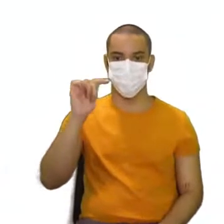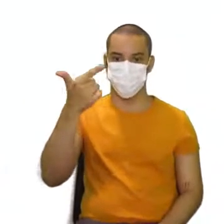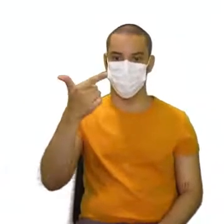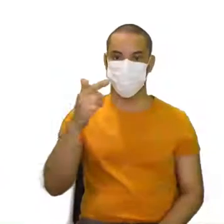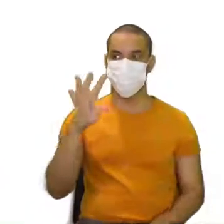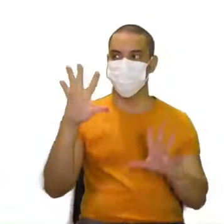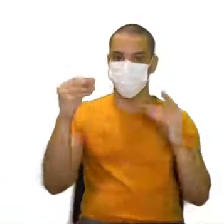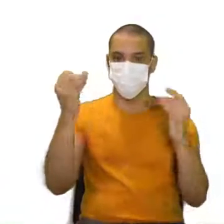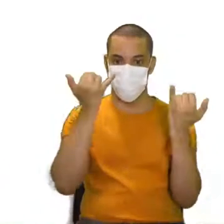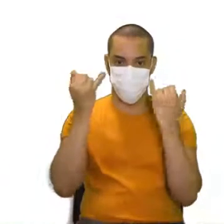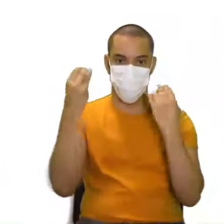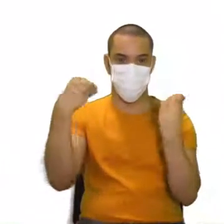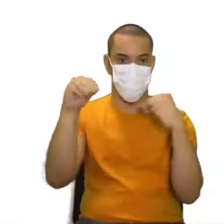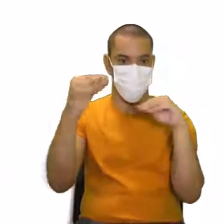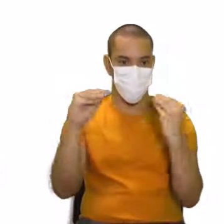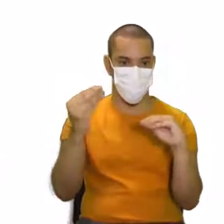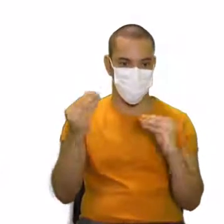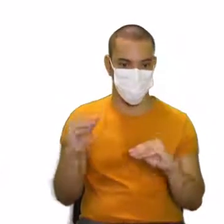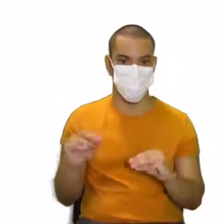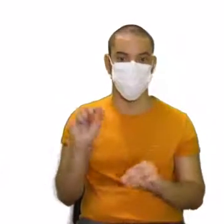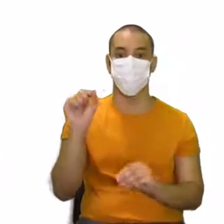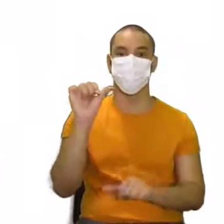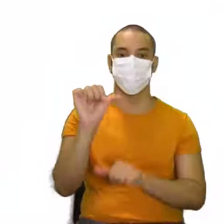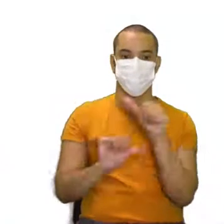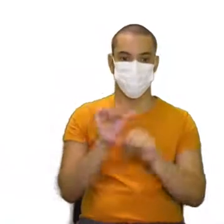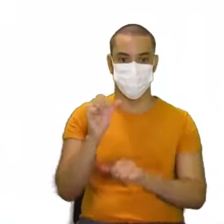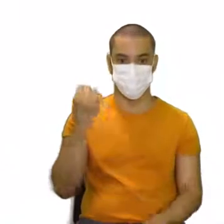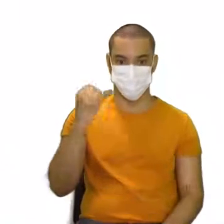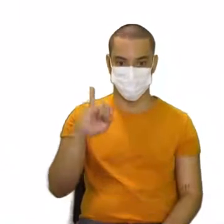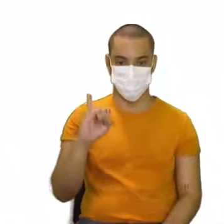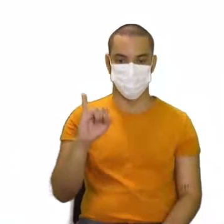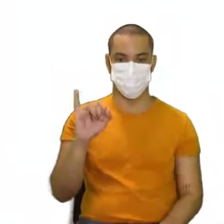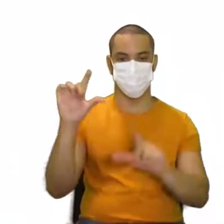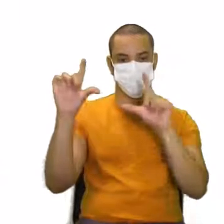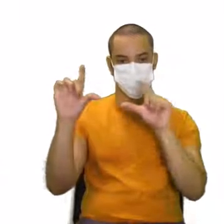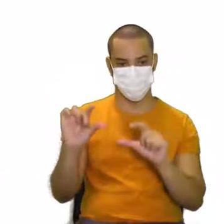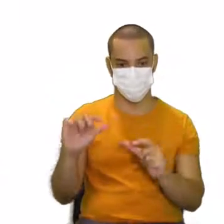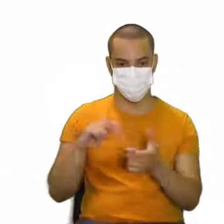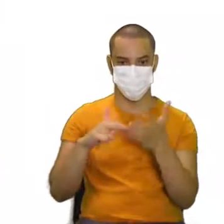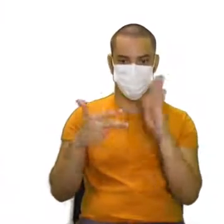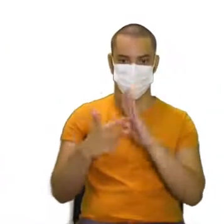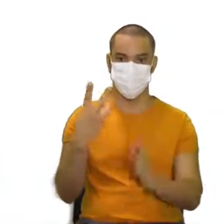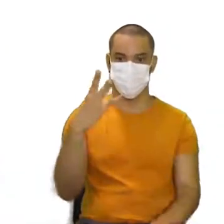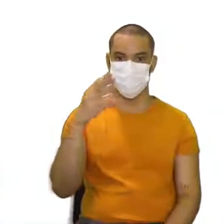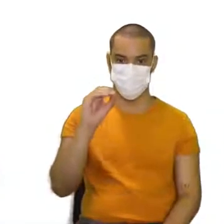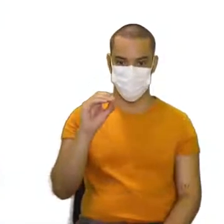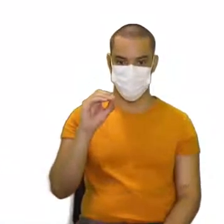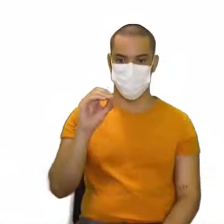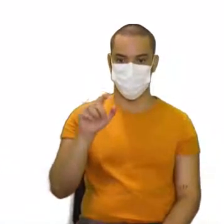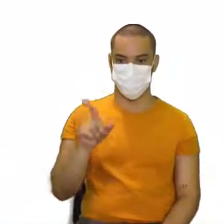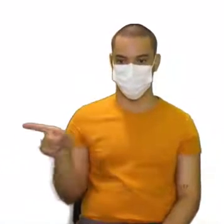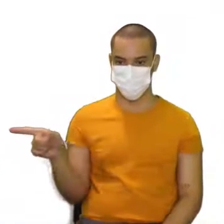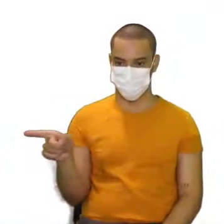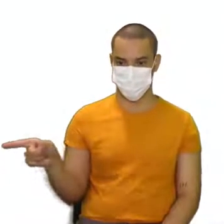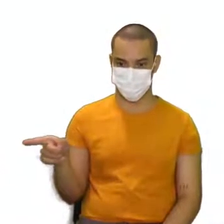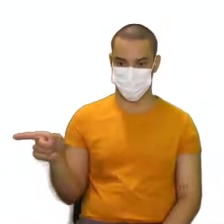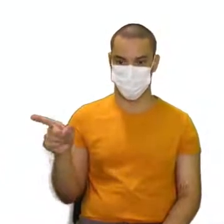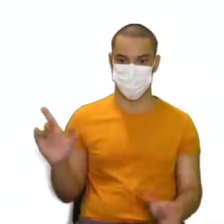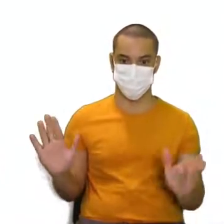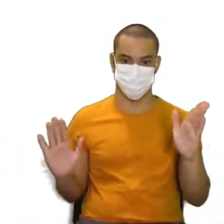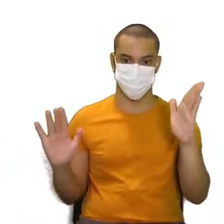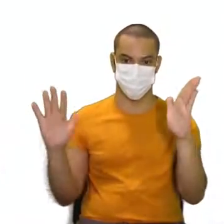A então o que que mudou se esse menor que era 30 graus para